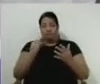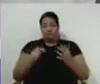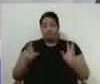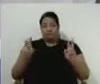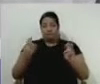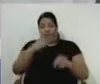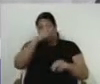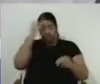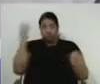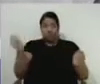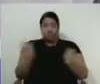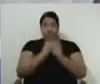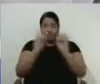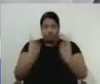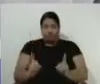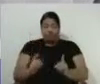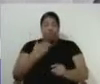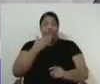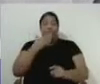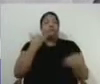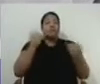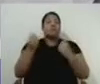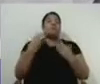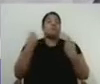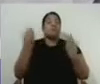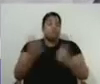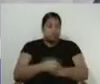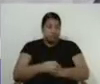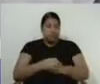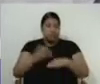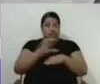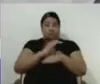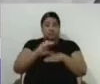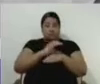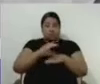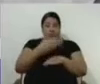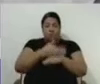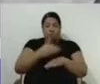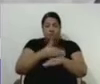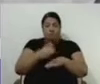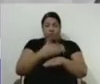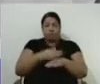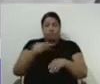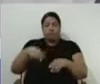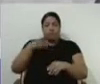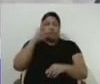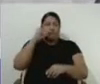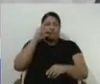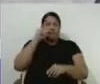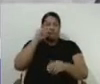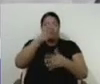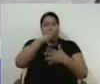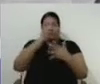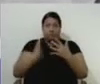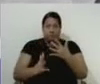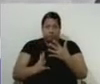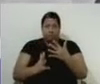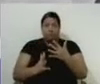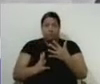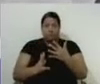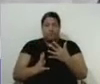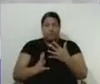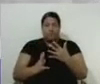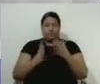solicitando informações se o curso de capacitação de servidores na linguagem brasileira de sinais já foi